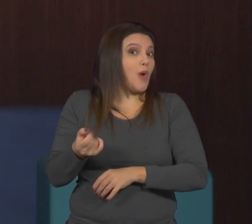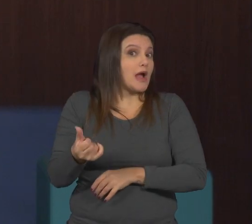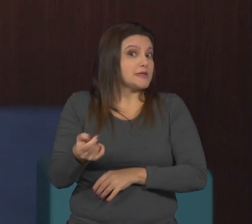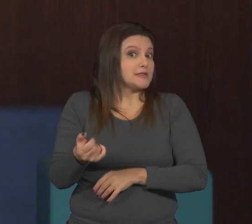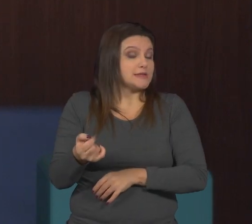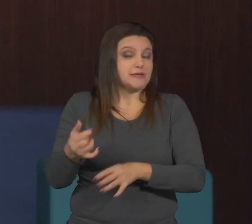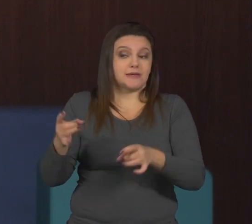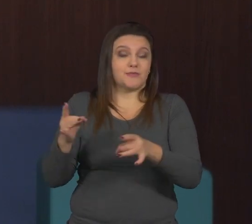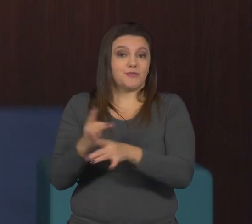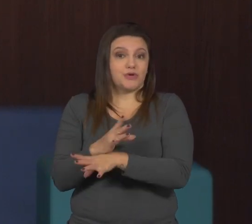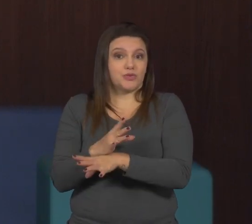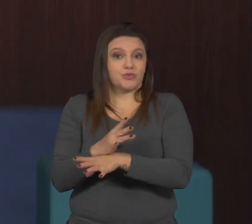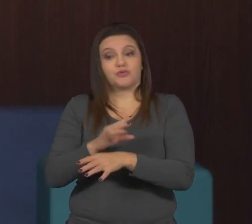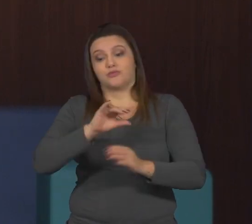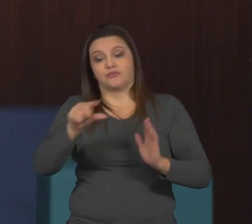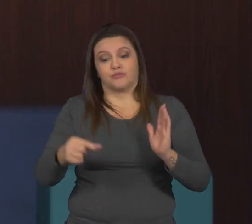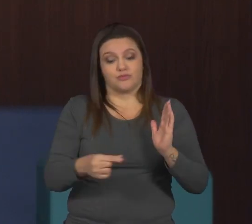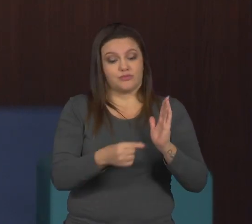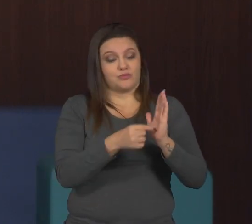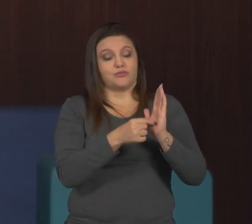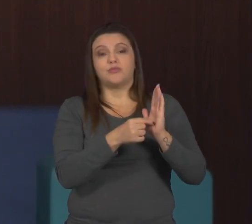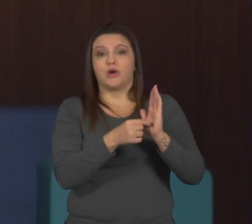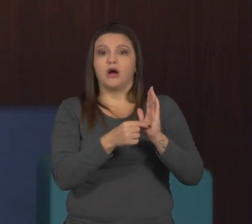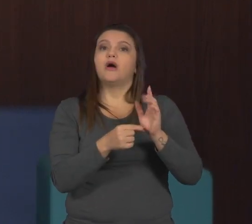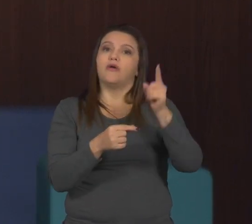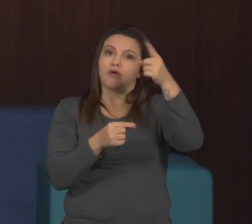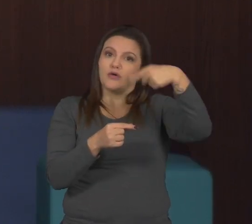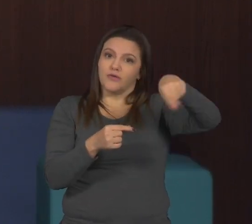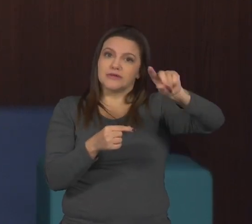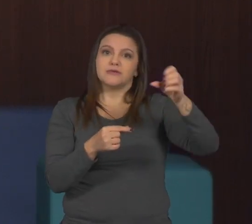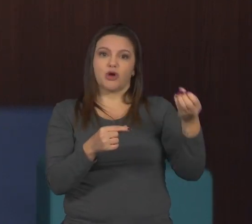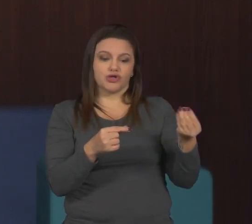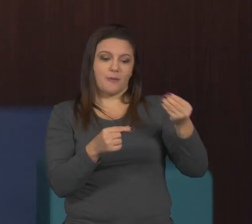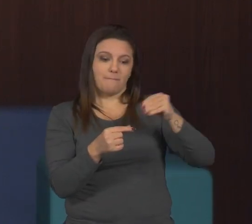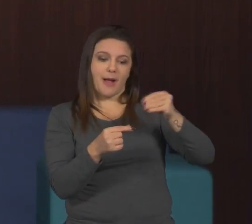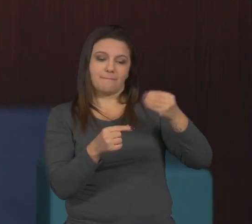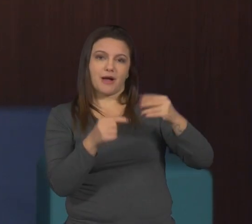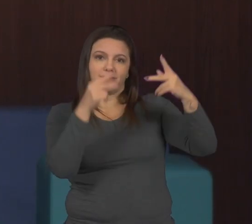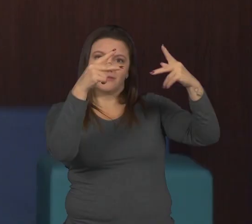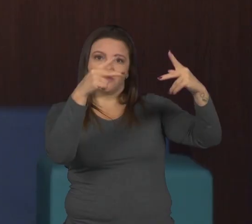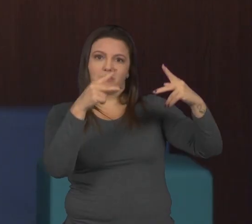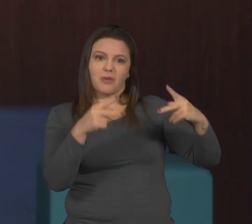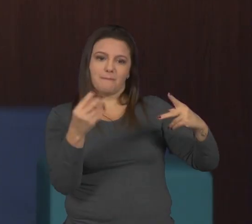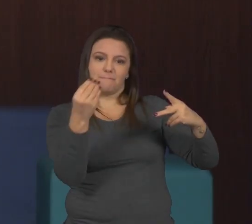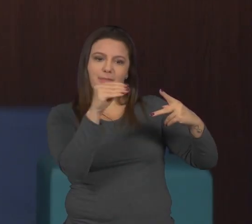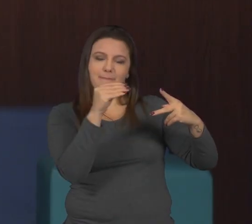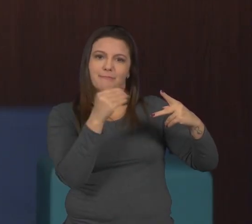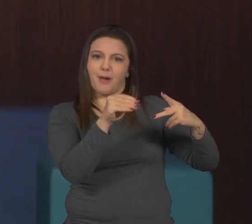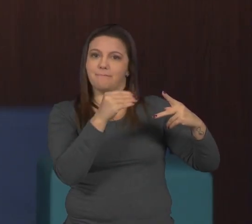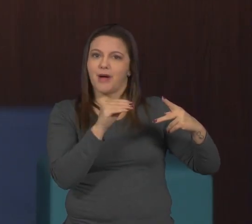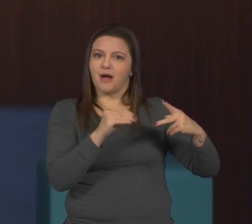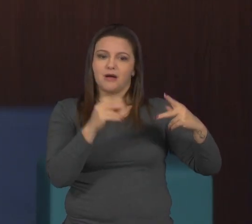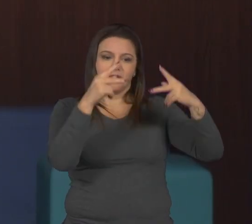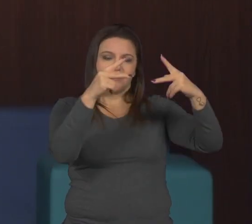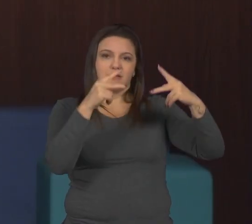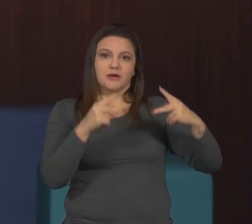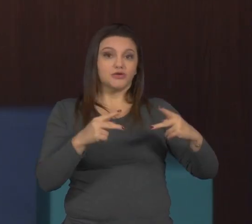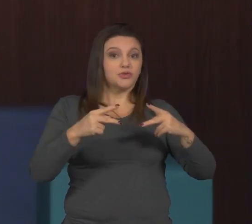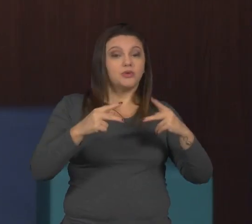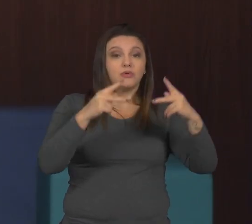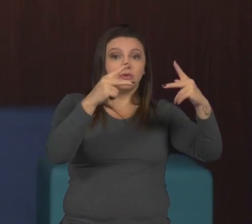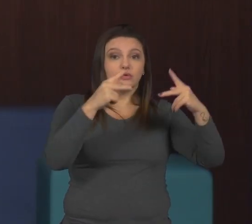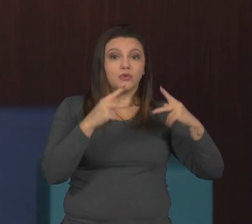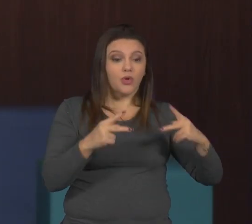vocês usarem e incorporarem na aplicação de vocês, de forma que vocês só têm que adicionar o código próprio de